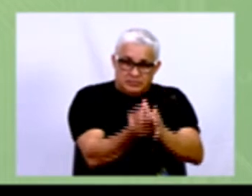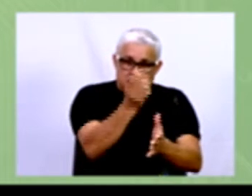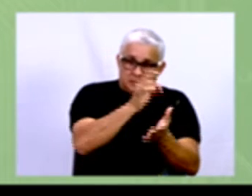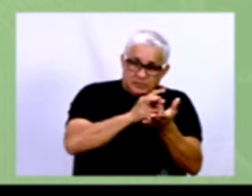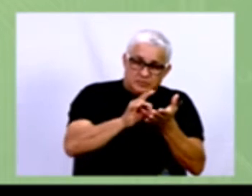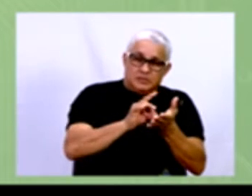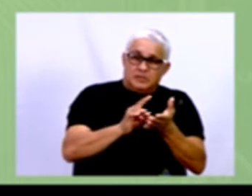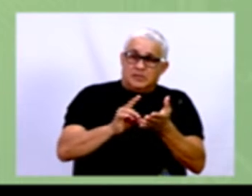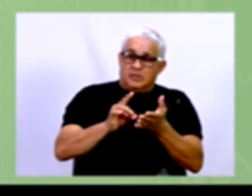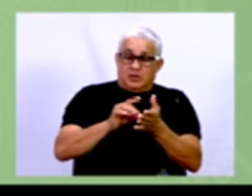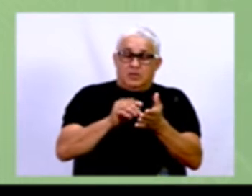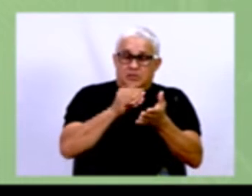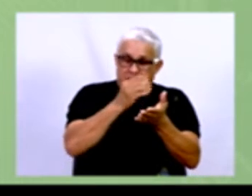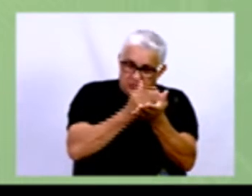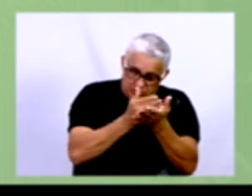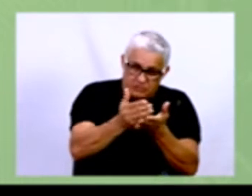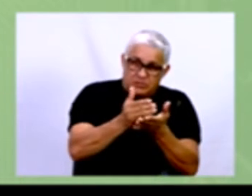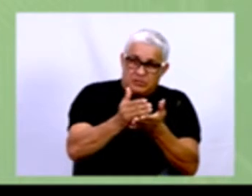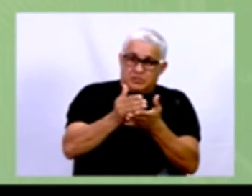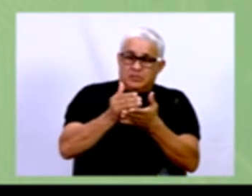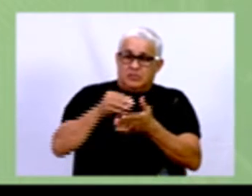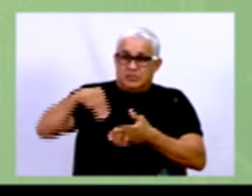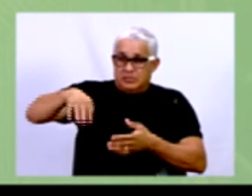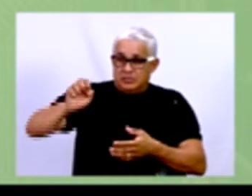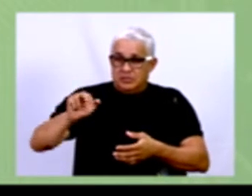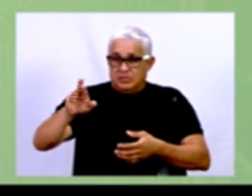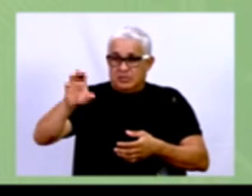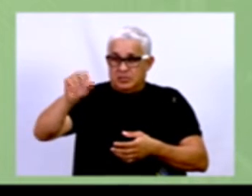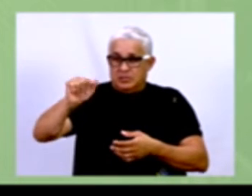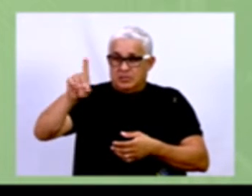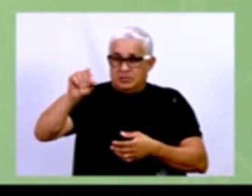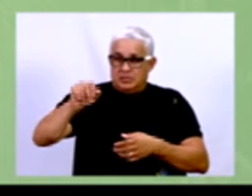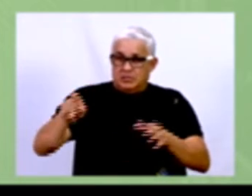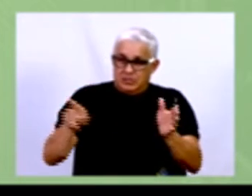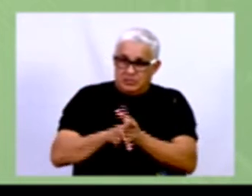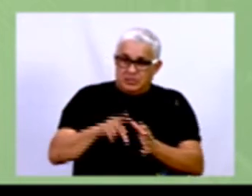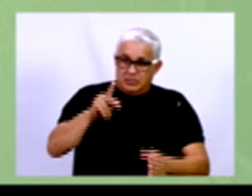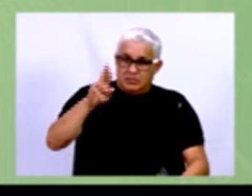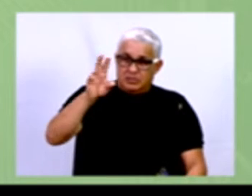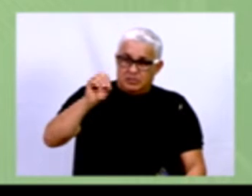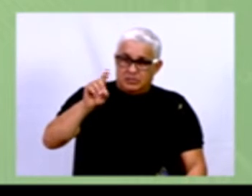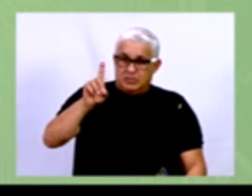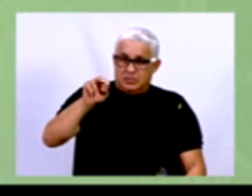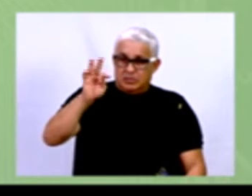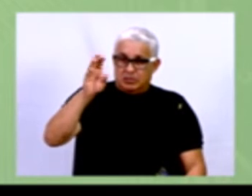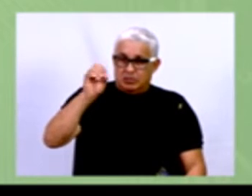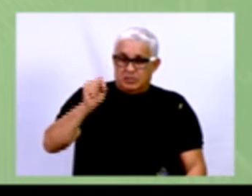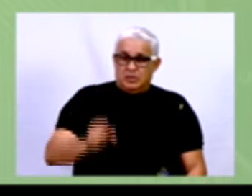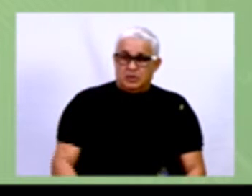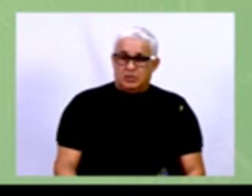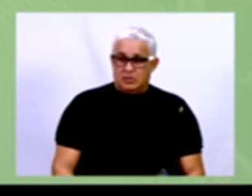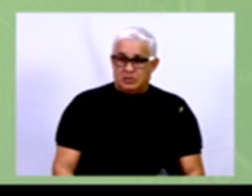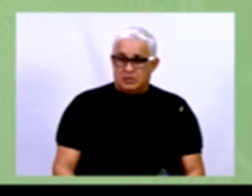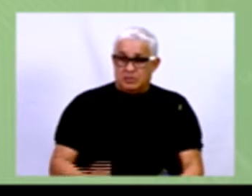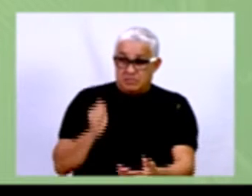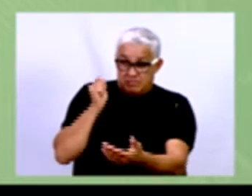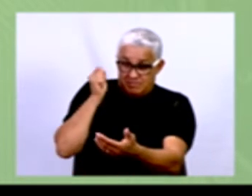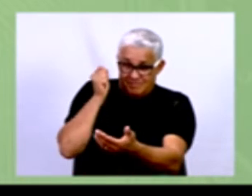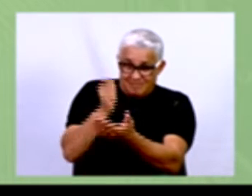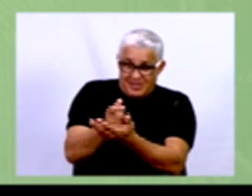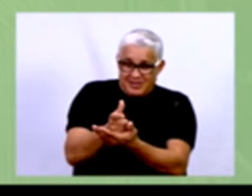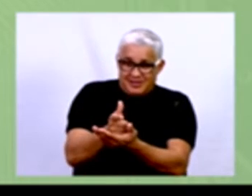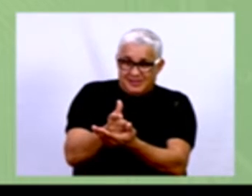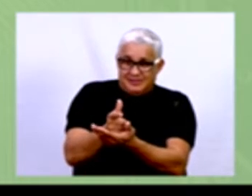de produtos, elas, por essa compra, elas vão pagar um volume, elas vão pagar um